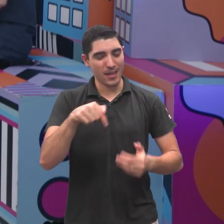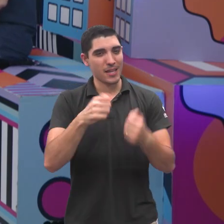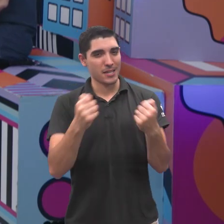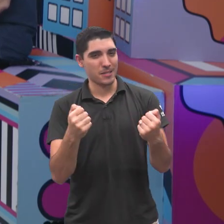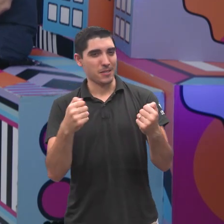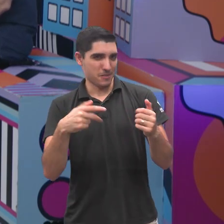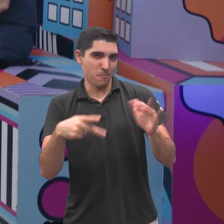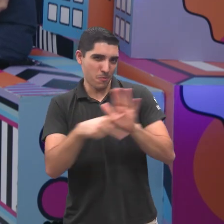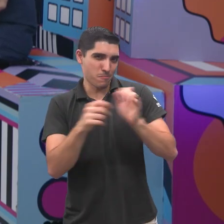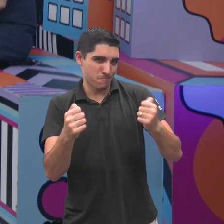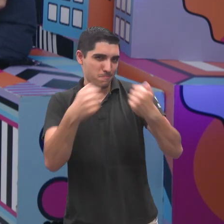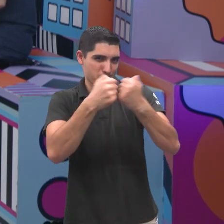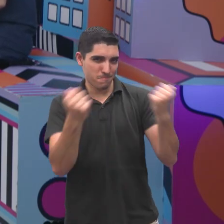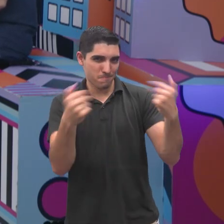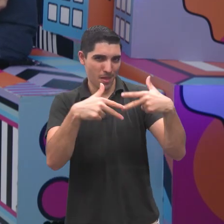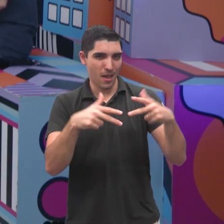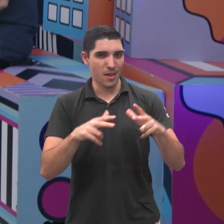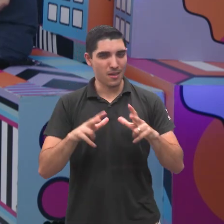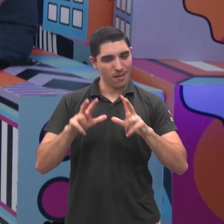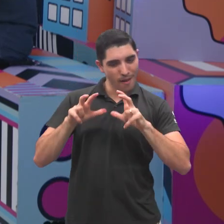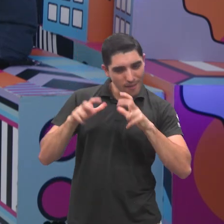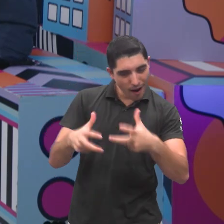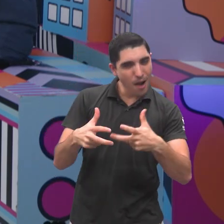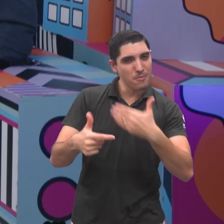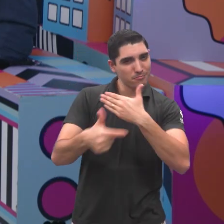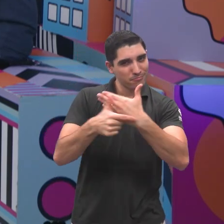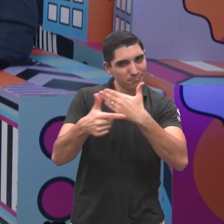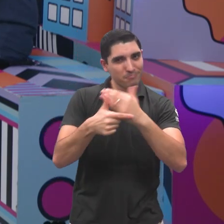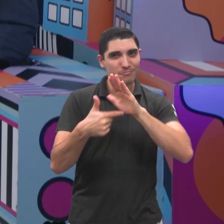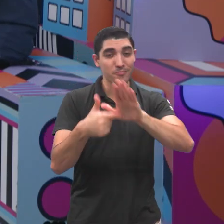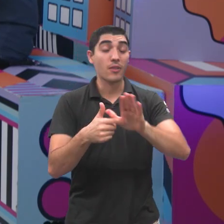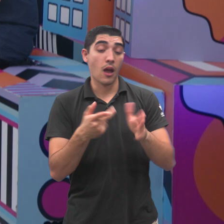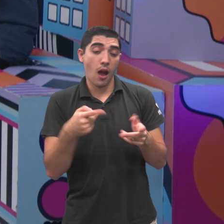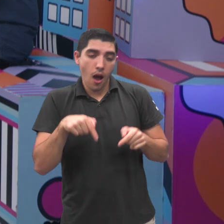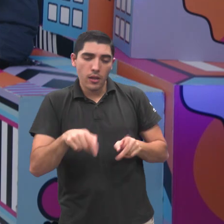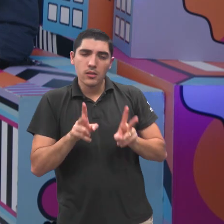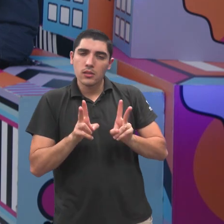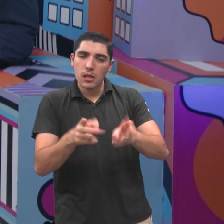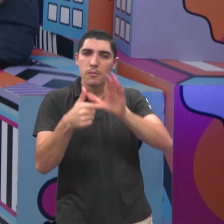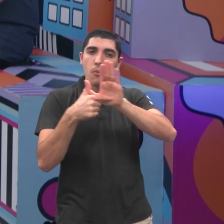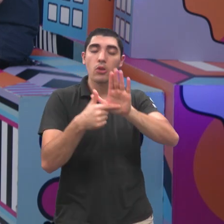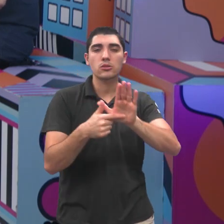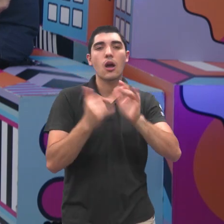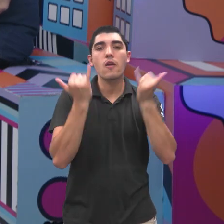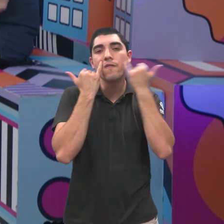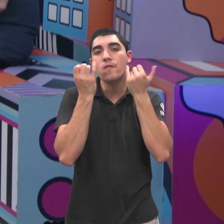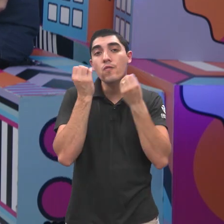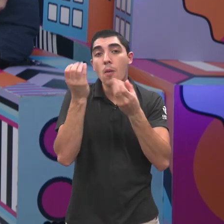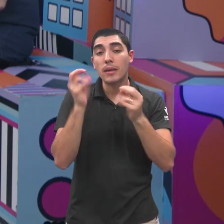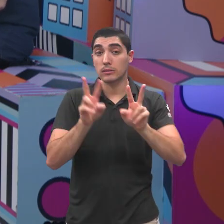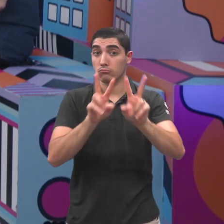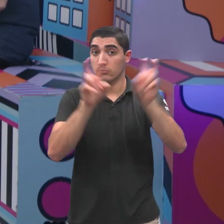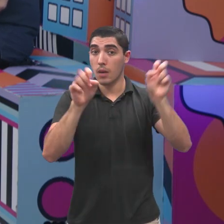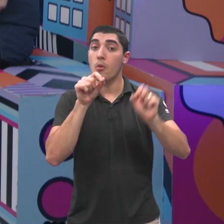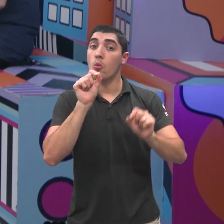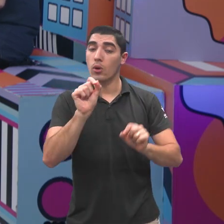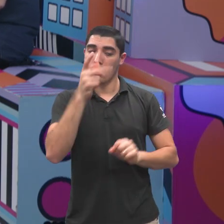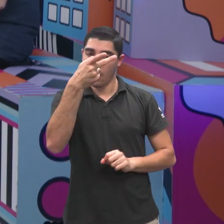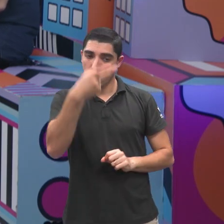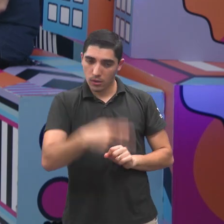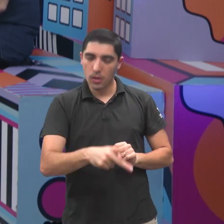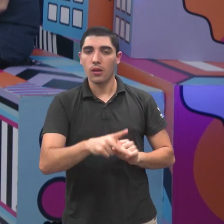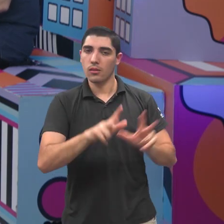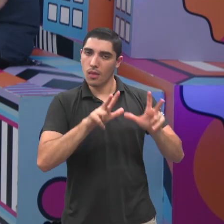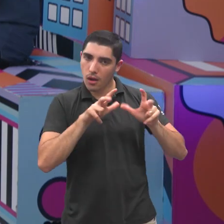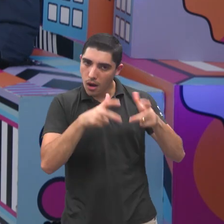começar a participar da atividade legislativa e vai, assim como a gente sempre fez aqui no programa, trazer as informações do Legislativo, especialmente